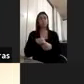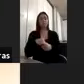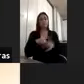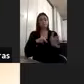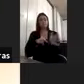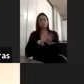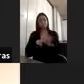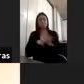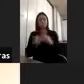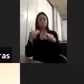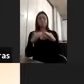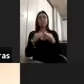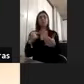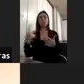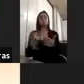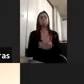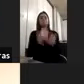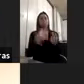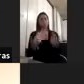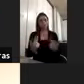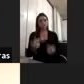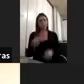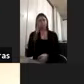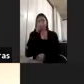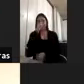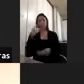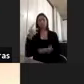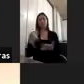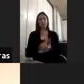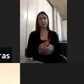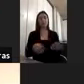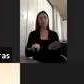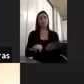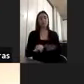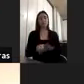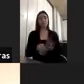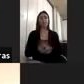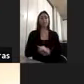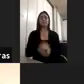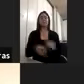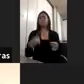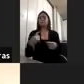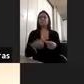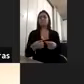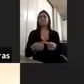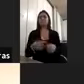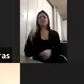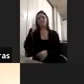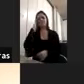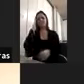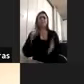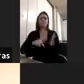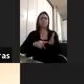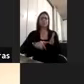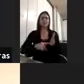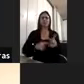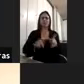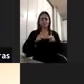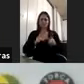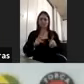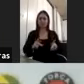tentar desconstruir a imagem da representação interna. Por quê? Porque ela sabe que nós temos enfrentado ela para defender o direito